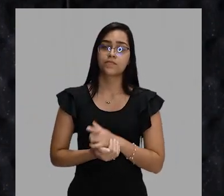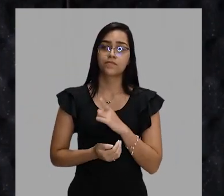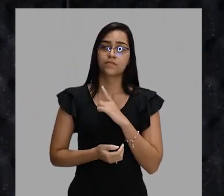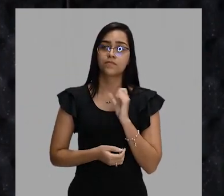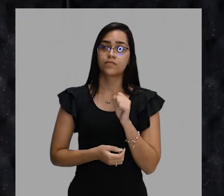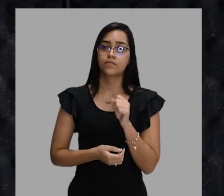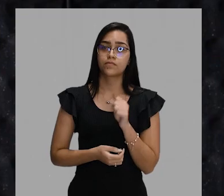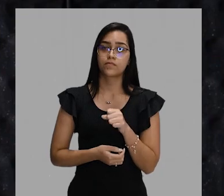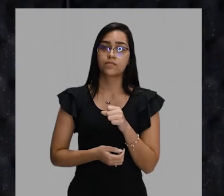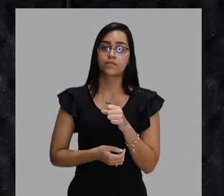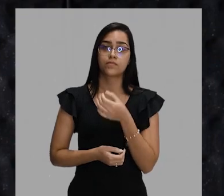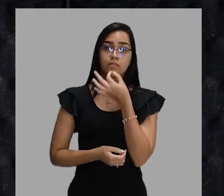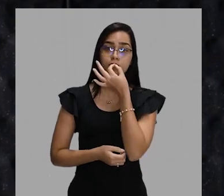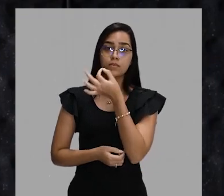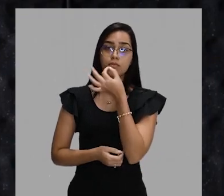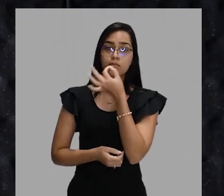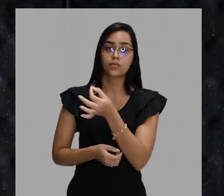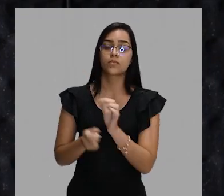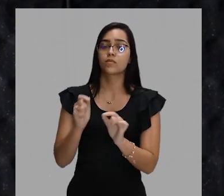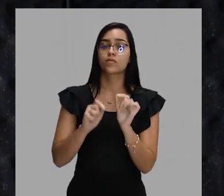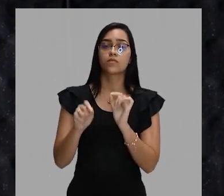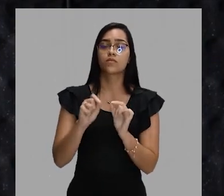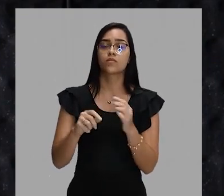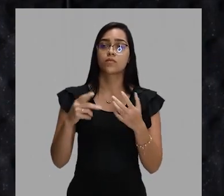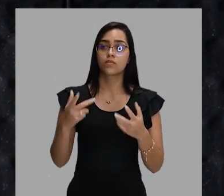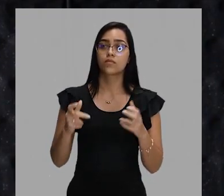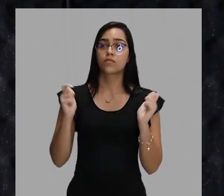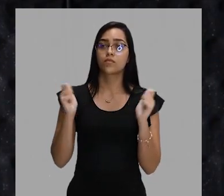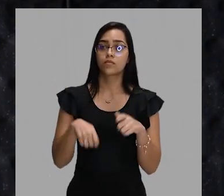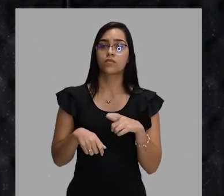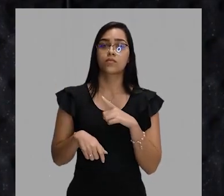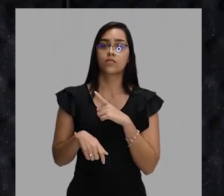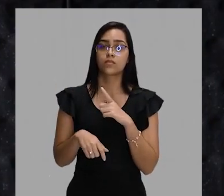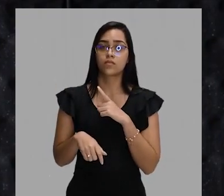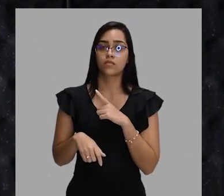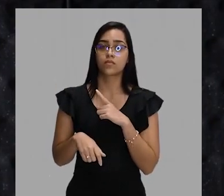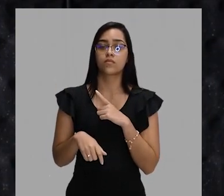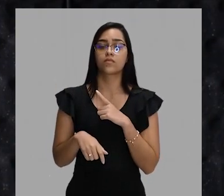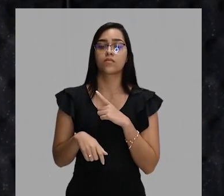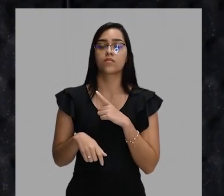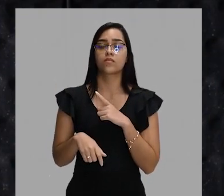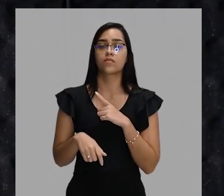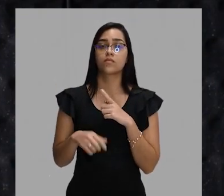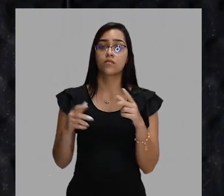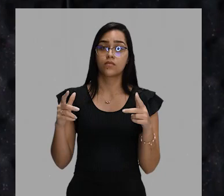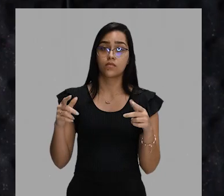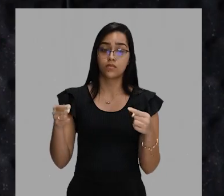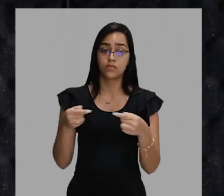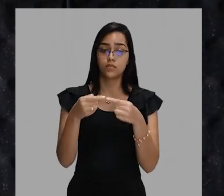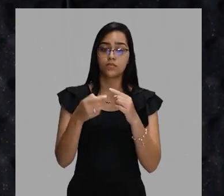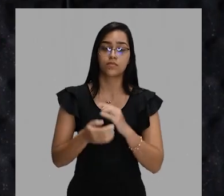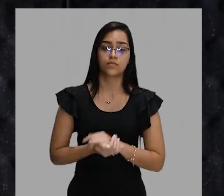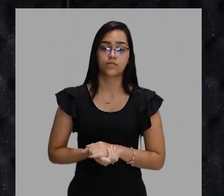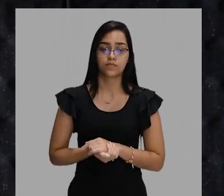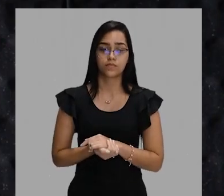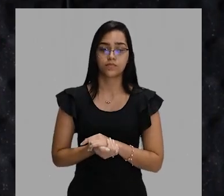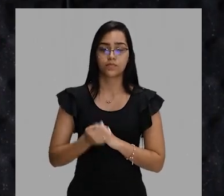seria um argumento de que os seres vivos possuem um ancestral comum entre eles. Né?